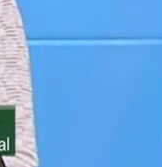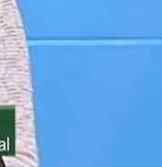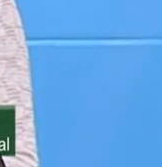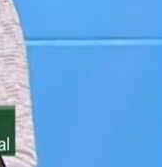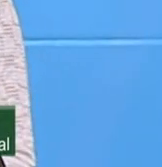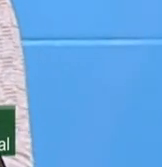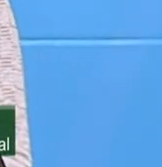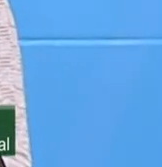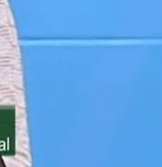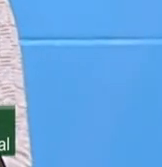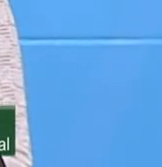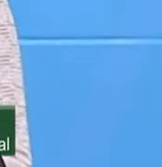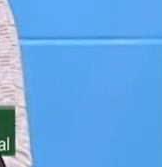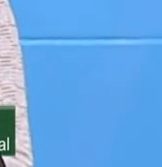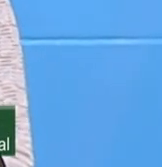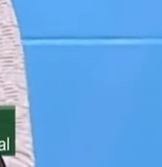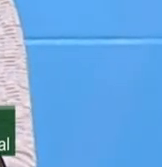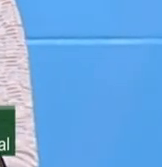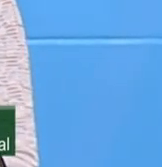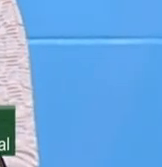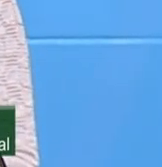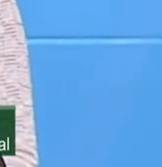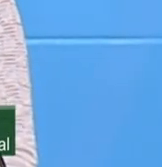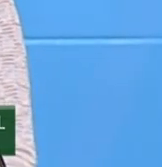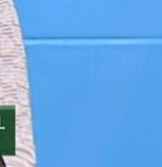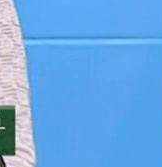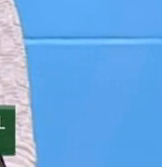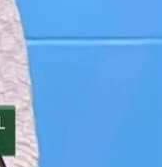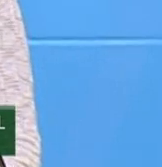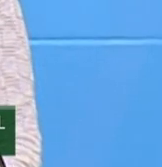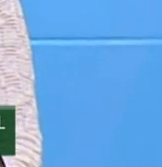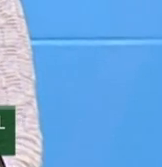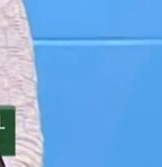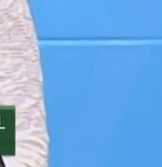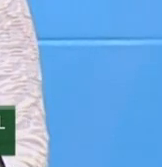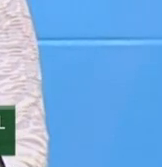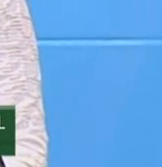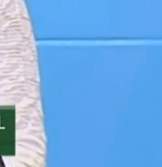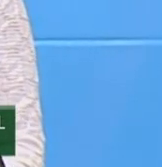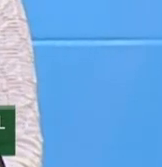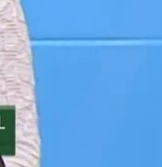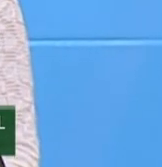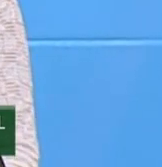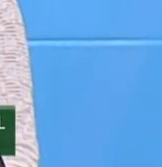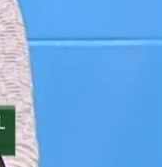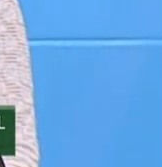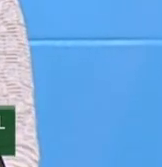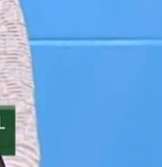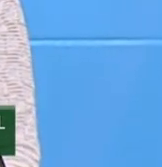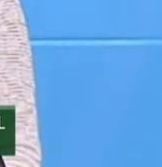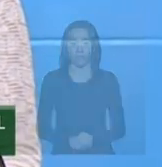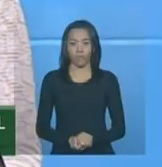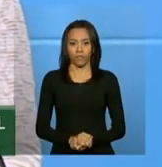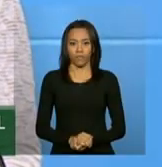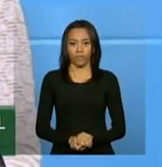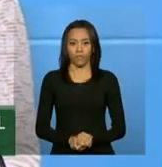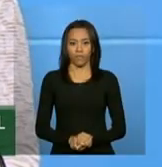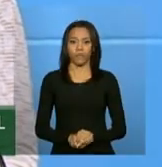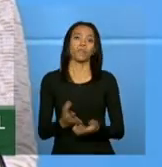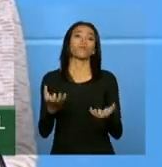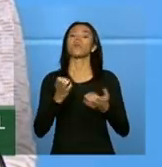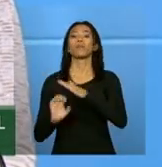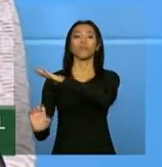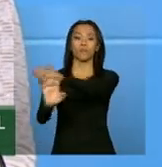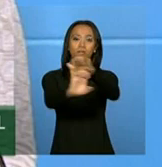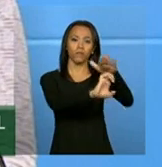nossas empresas não façam qualquer prejuízo. Na verdade, queremos que as empresas façam o bem. Cada vez mais, as